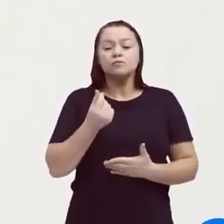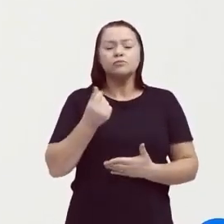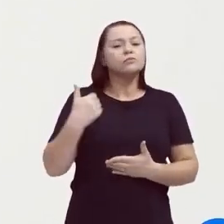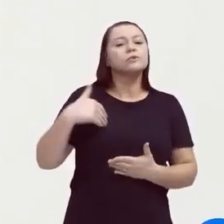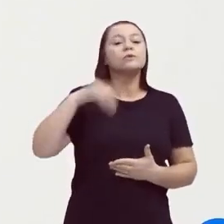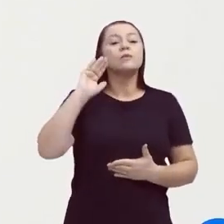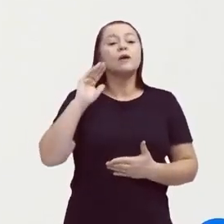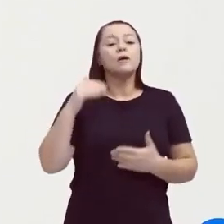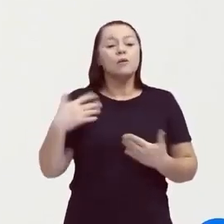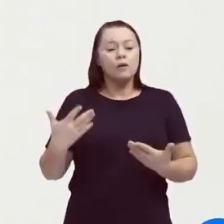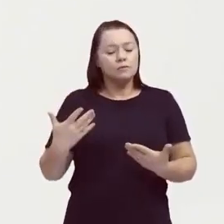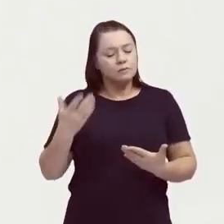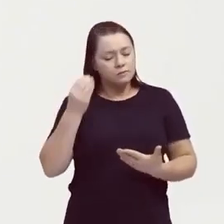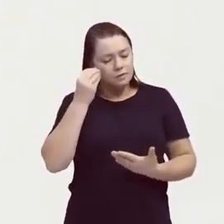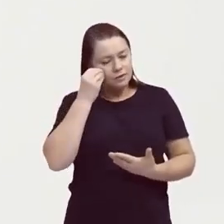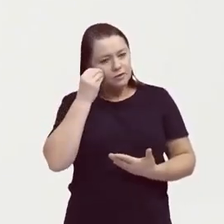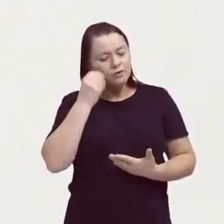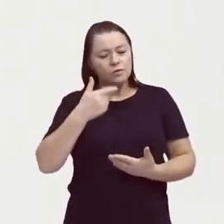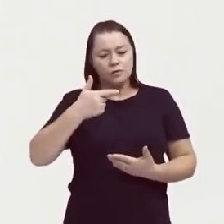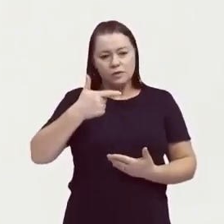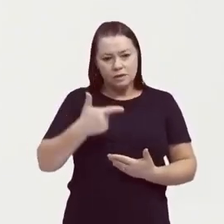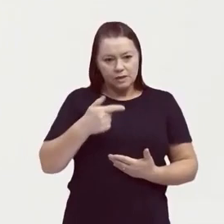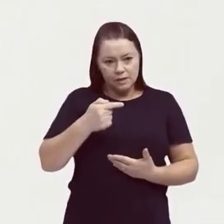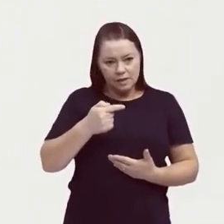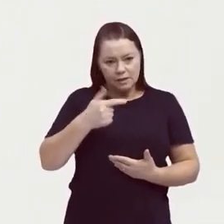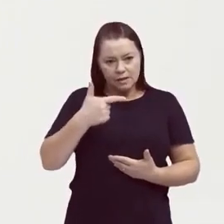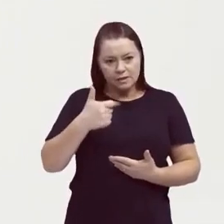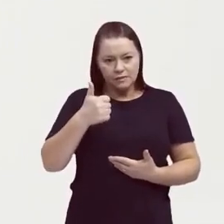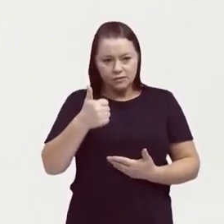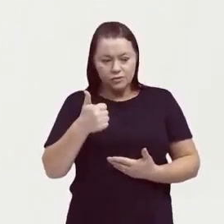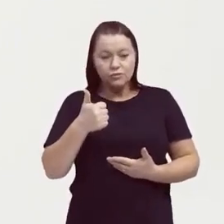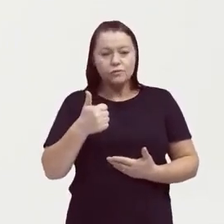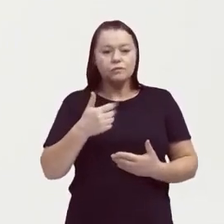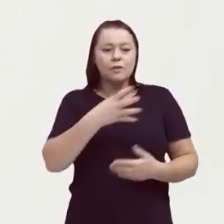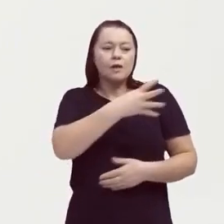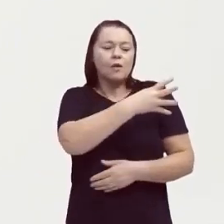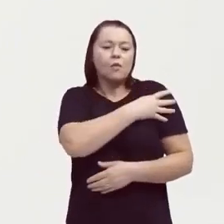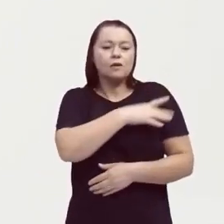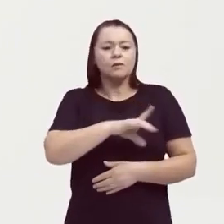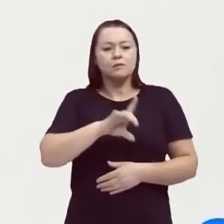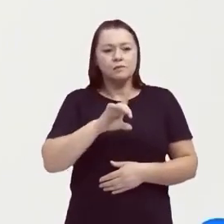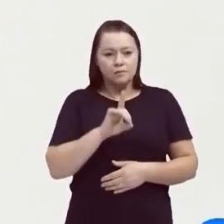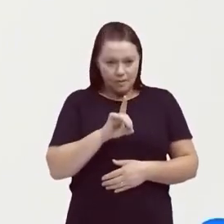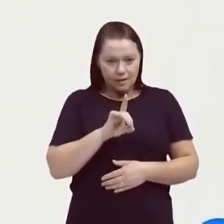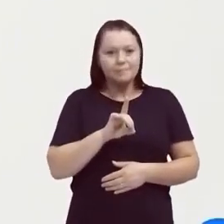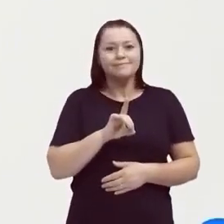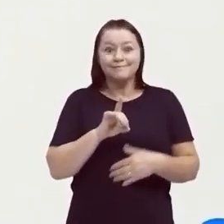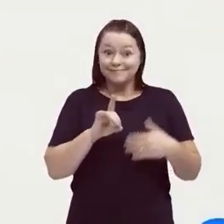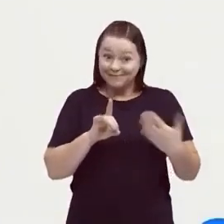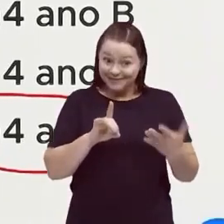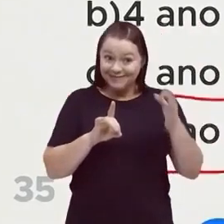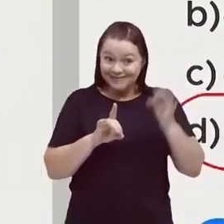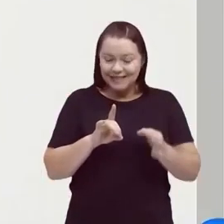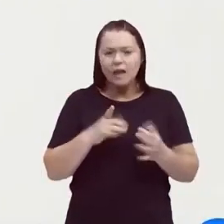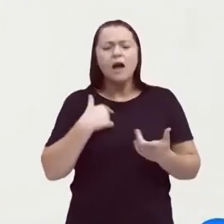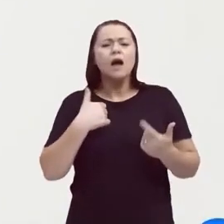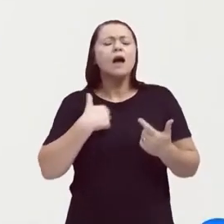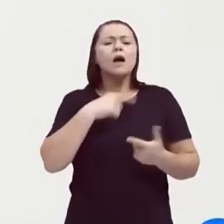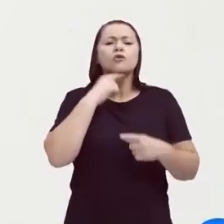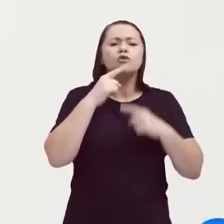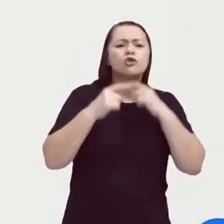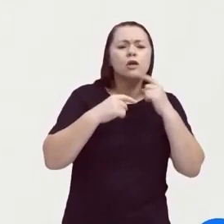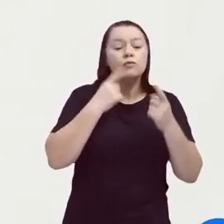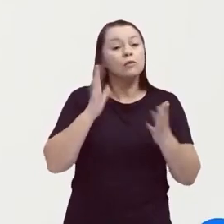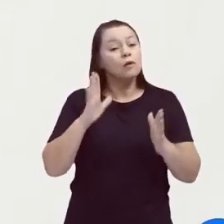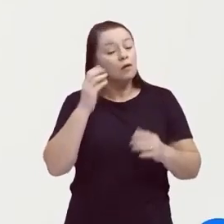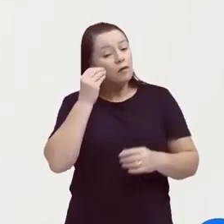com R$721 o quê? Que foi o quarto ano D, correto? Estou em dúvida, professor? Só você olhar aqui a